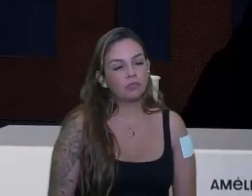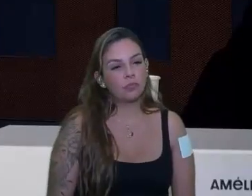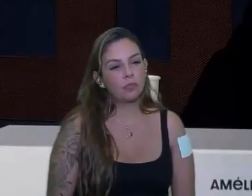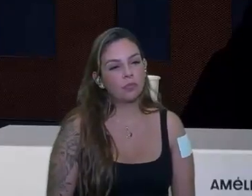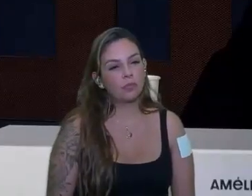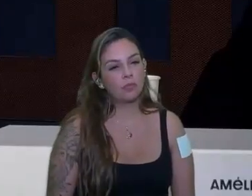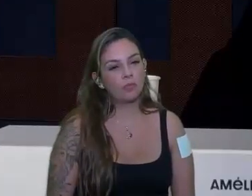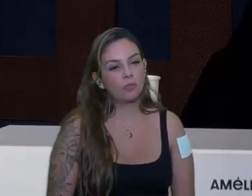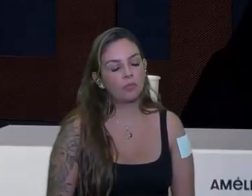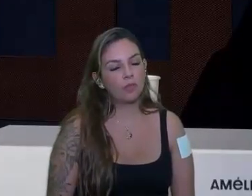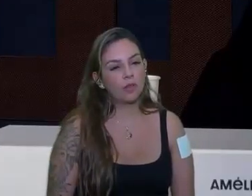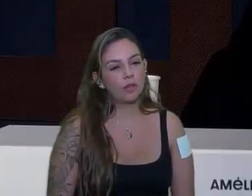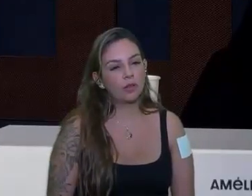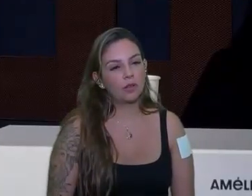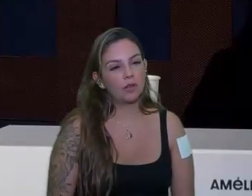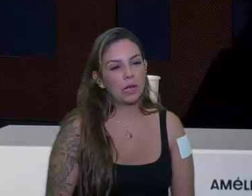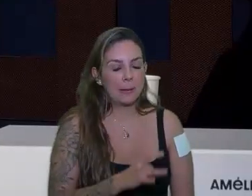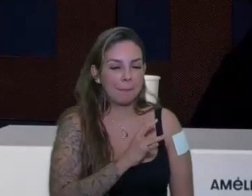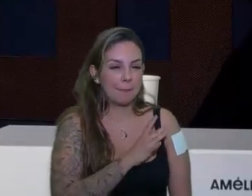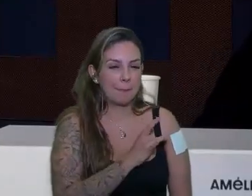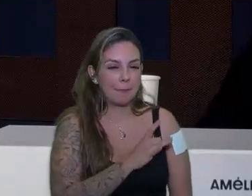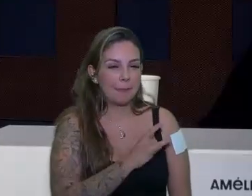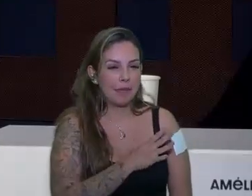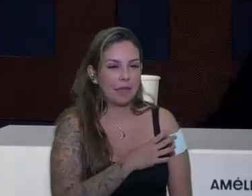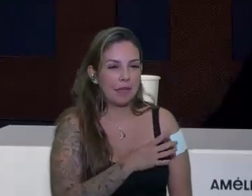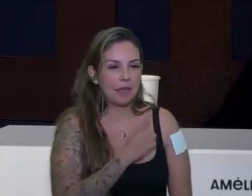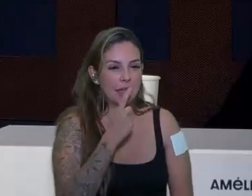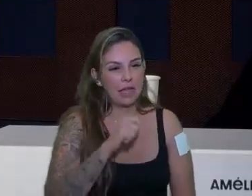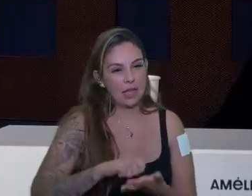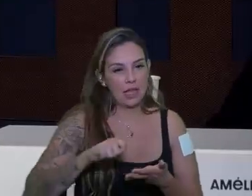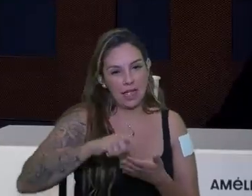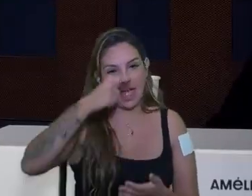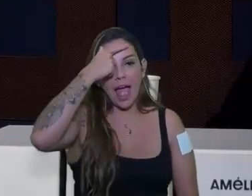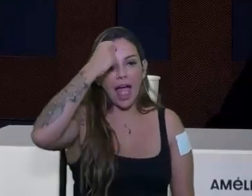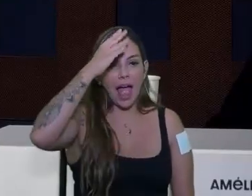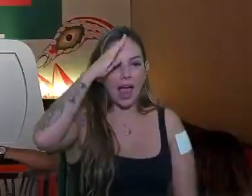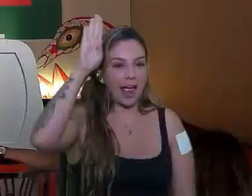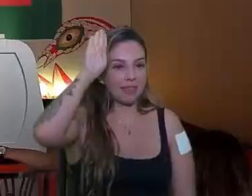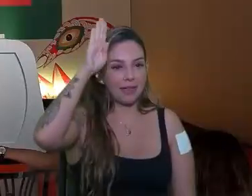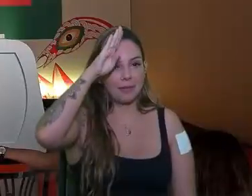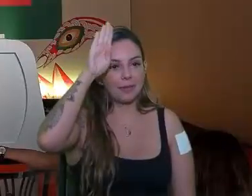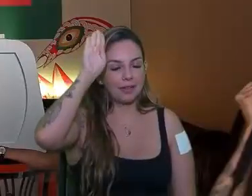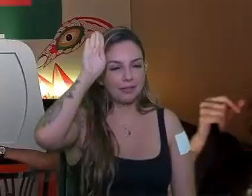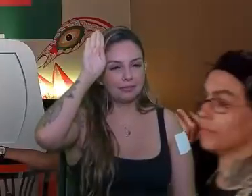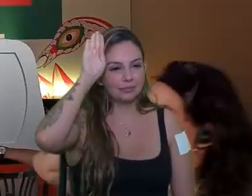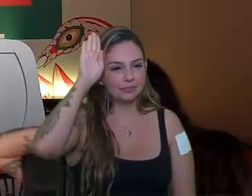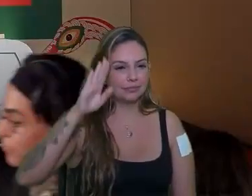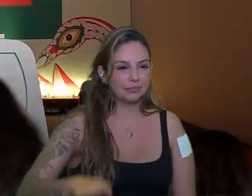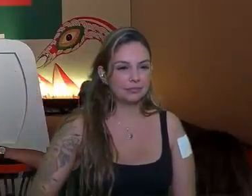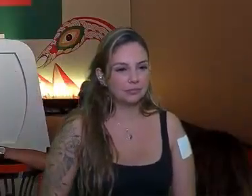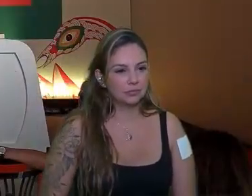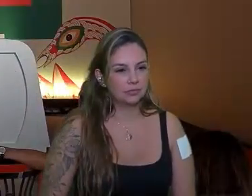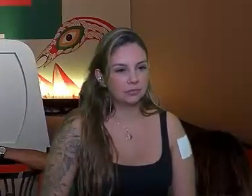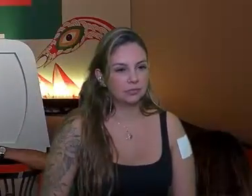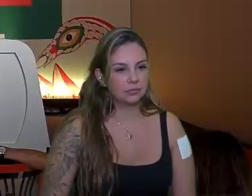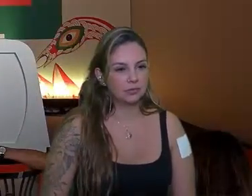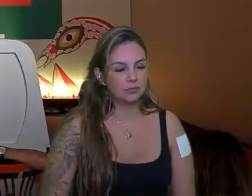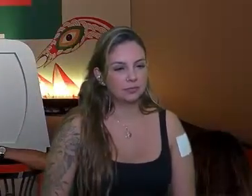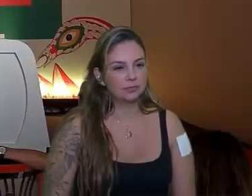venha daí de um certo medo, por exemplo, de uma escrita acadêmica. Sabe? Eu lembro muito